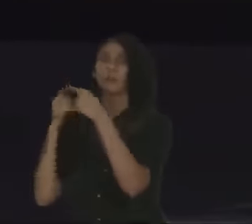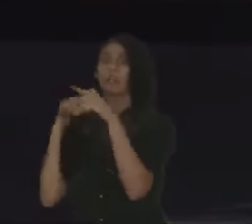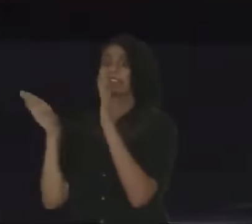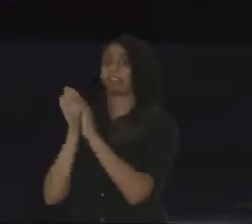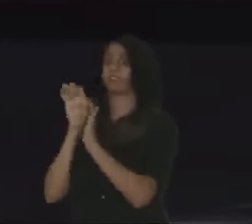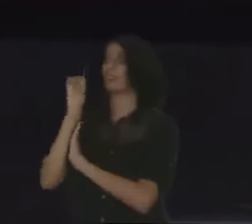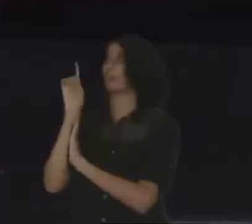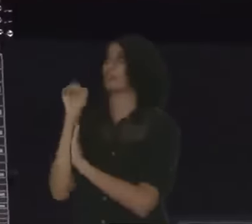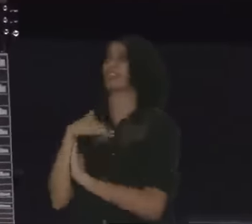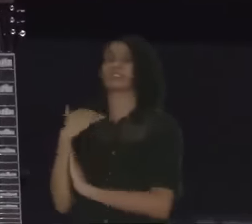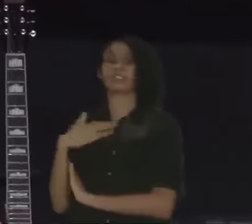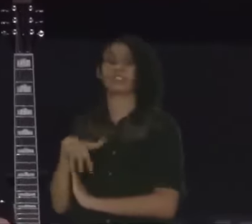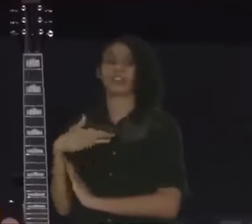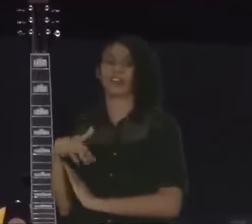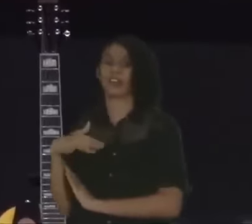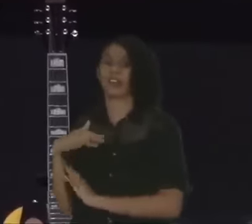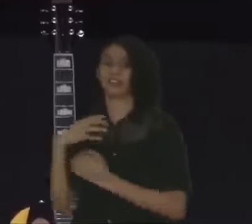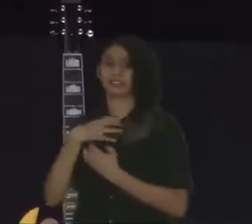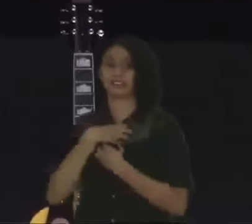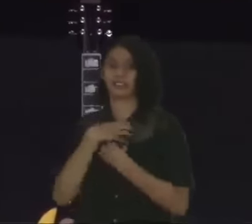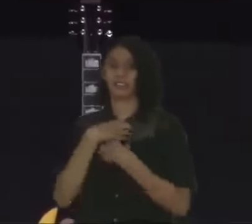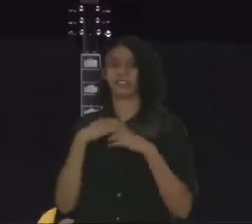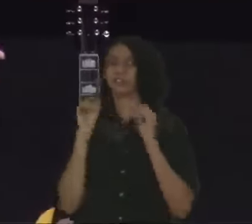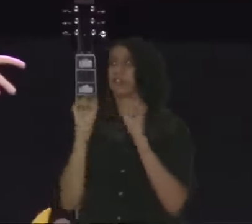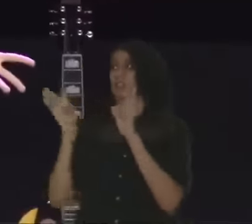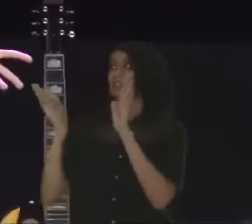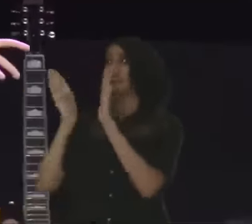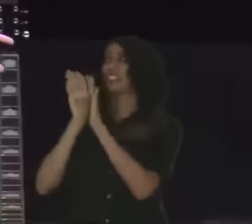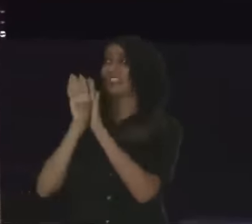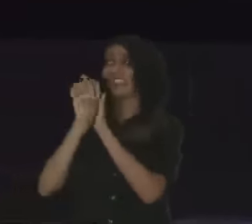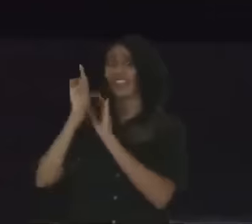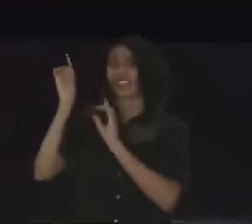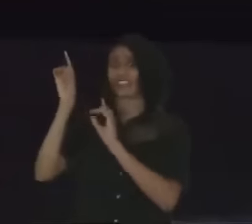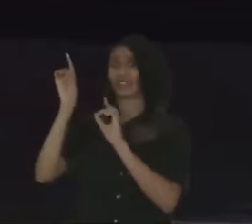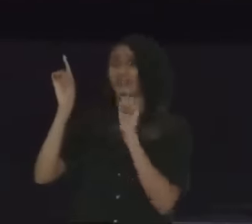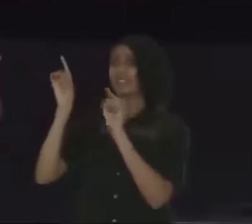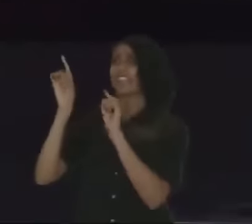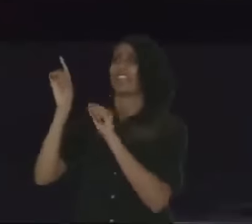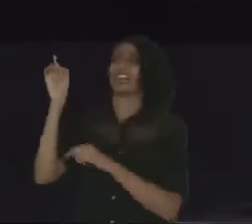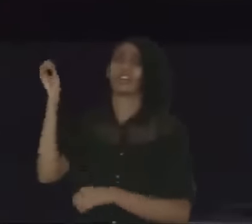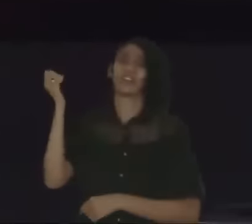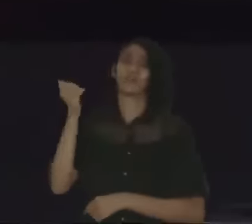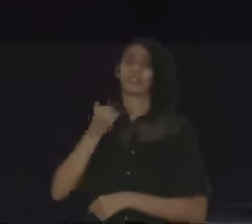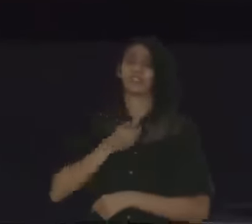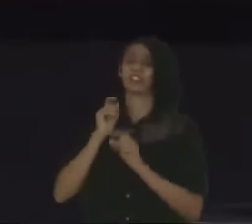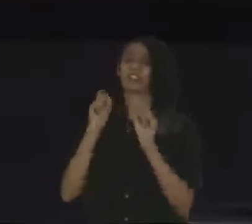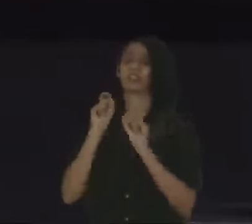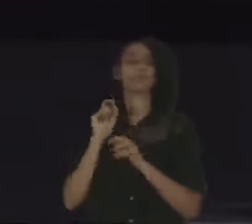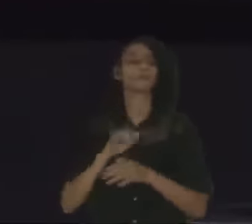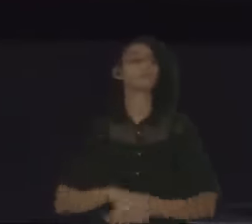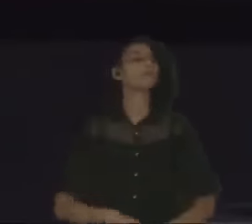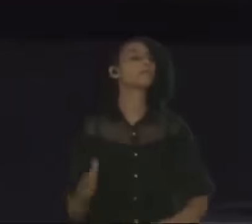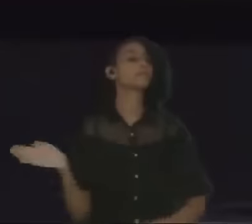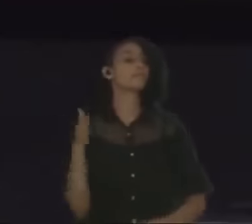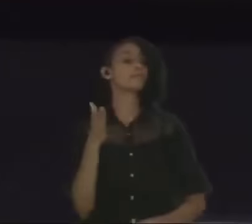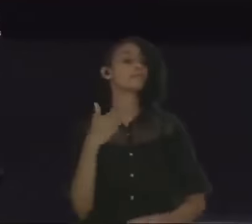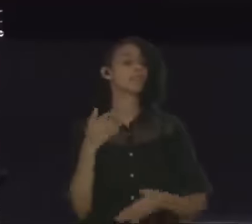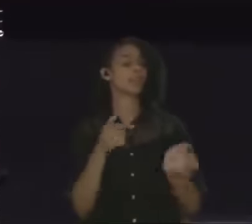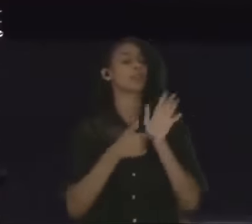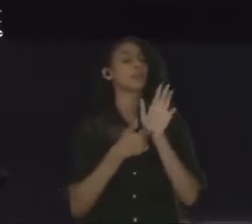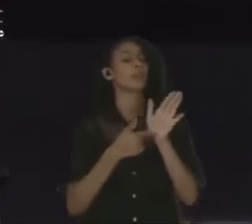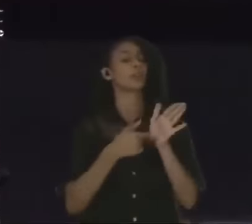tremendo todinho assim ó ela acha que quando ela chegar perto da presença de Deus Deus vai passar vamos passar a lista